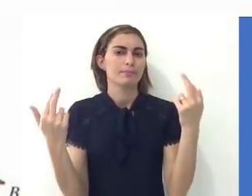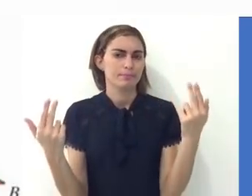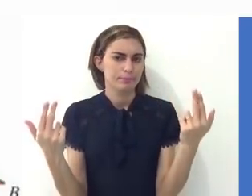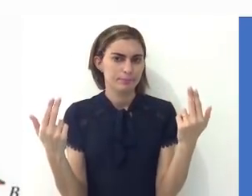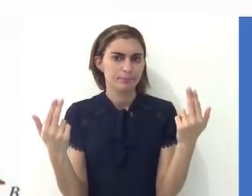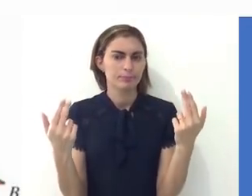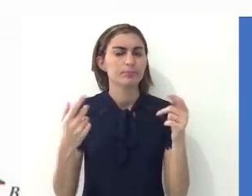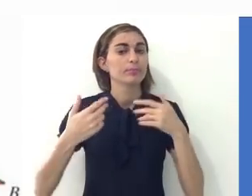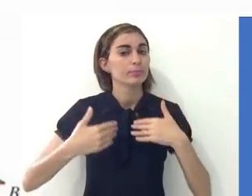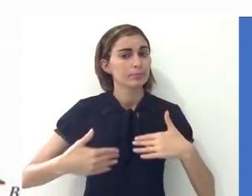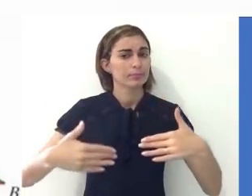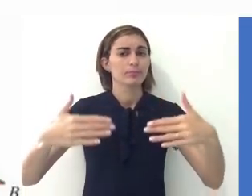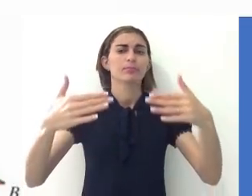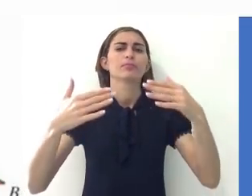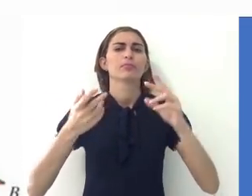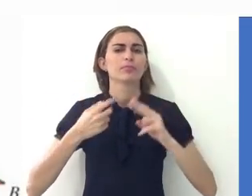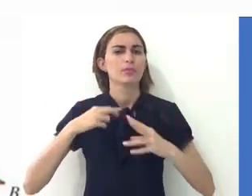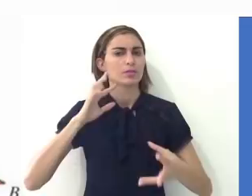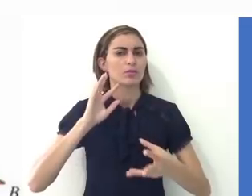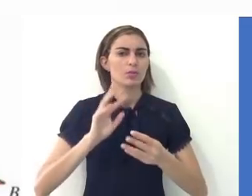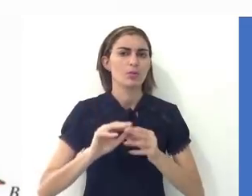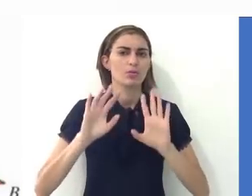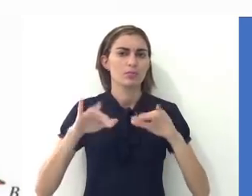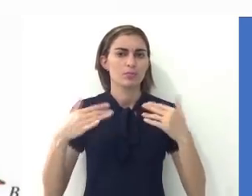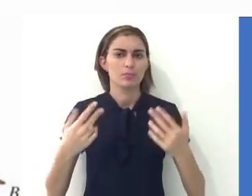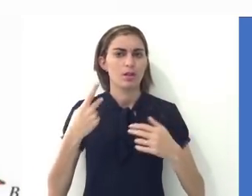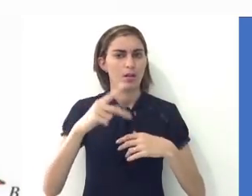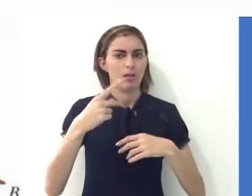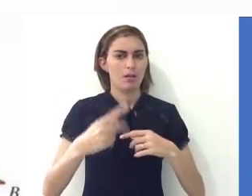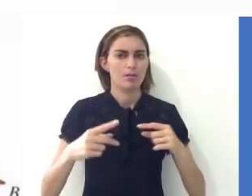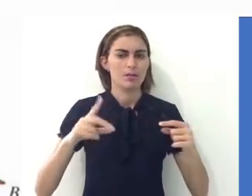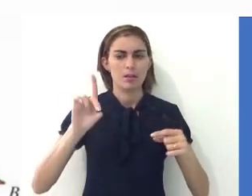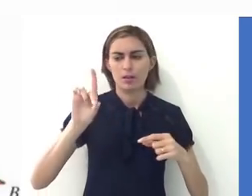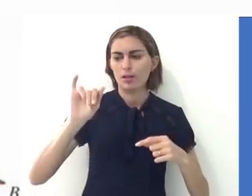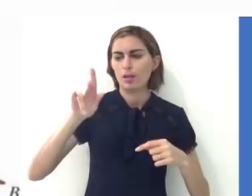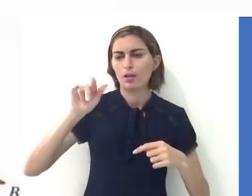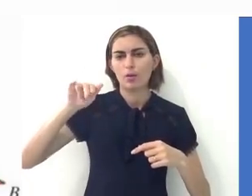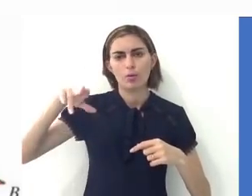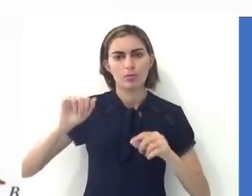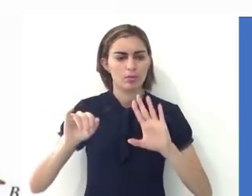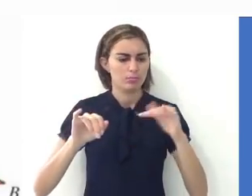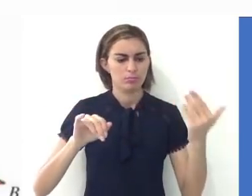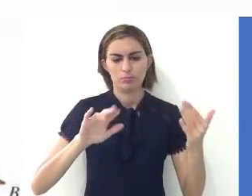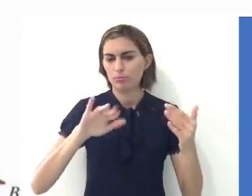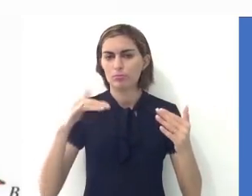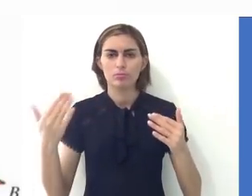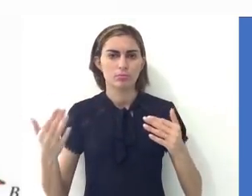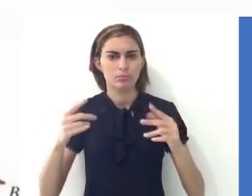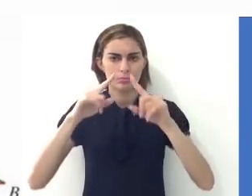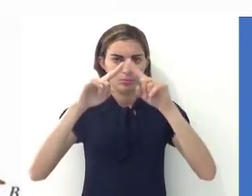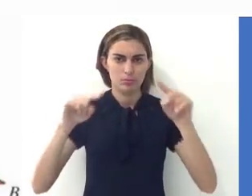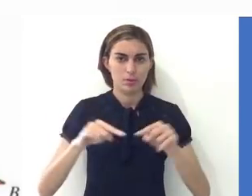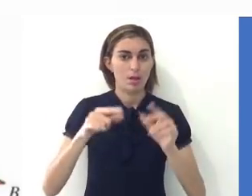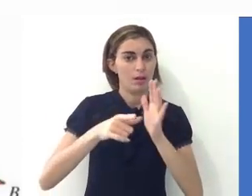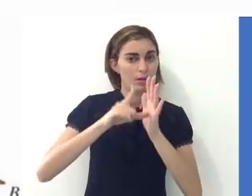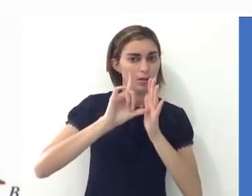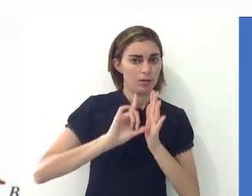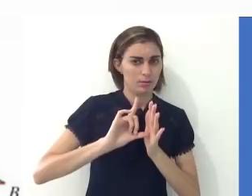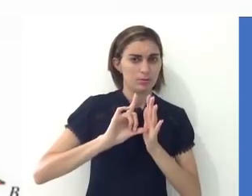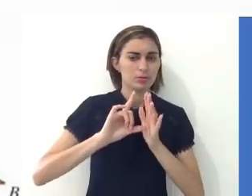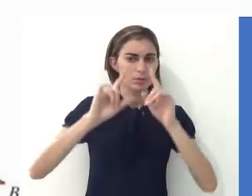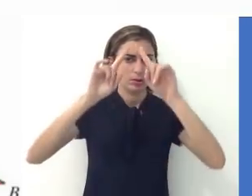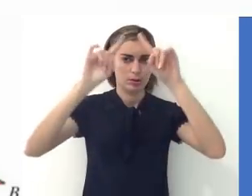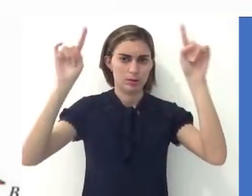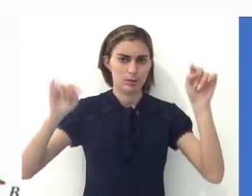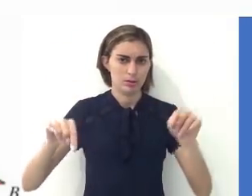mesma medida. Daí, a gente conclui, então, que essas diagonais, que esses lados desse triângulo, que antes eram